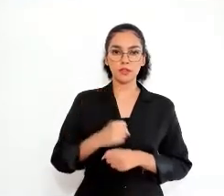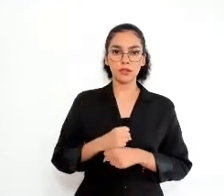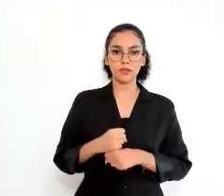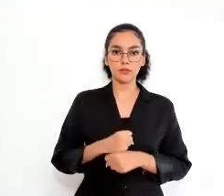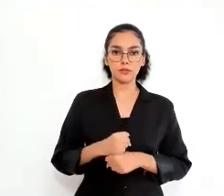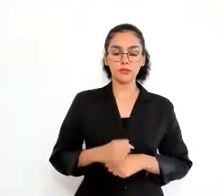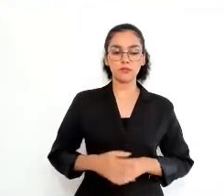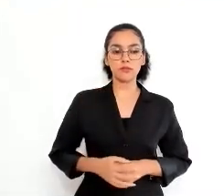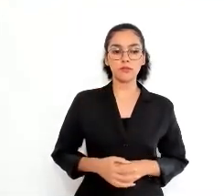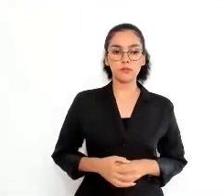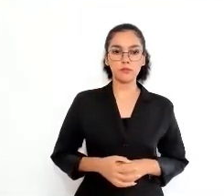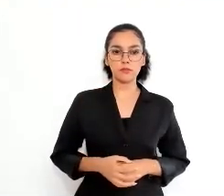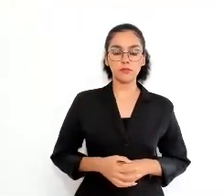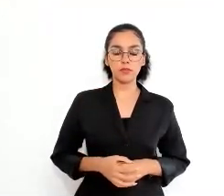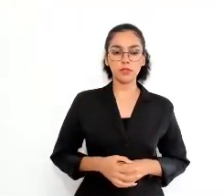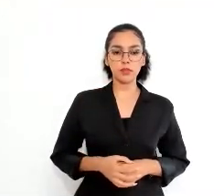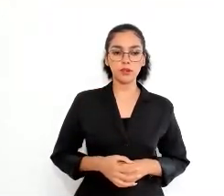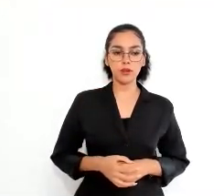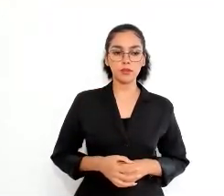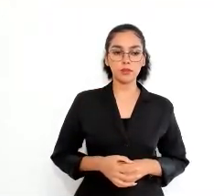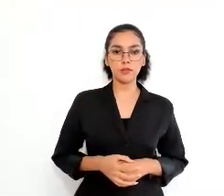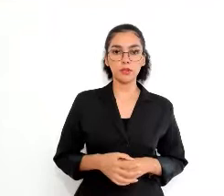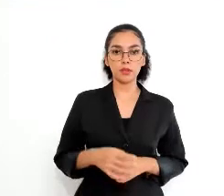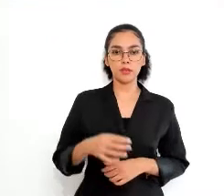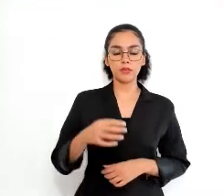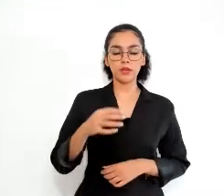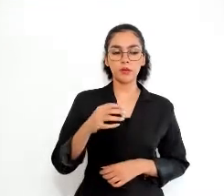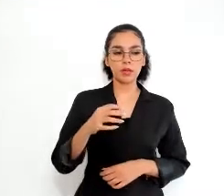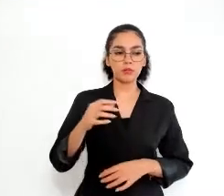O general Carlos José Rocha,